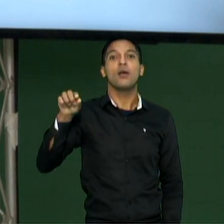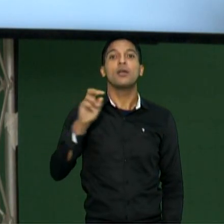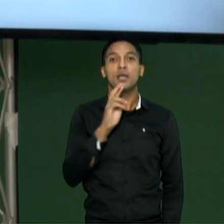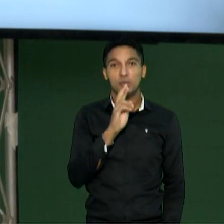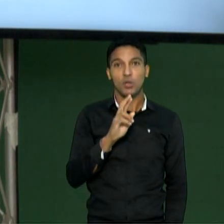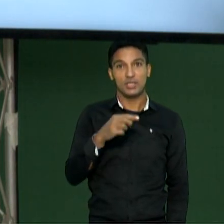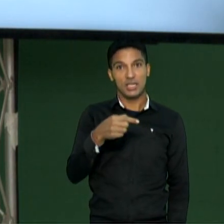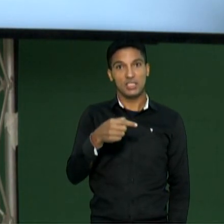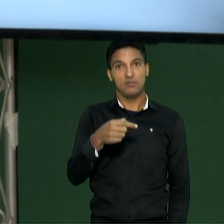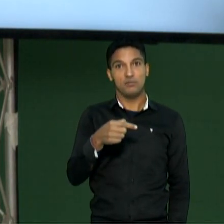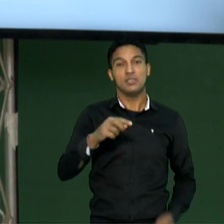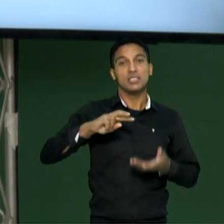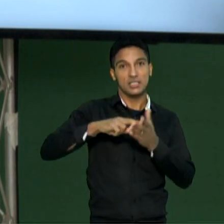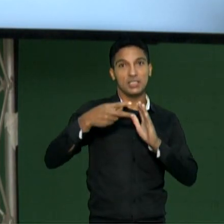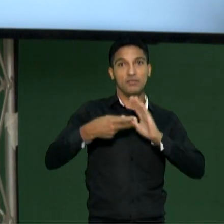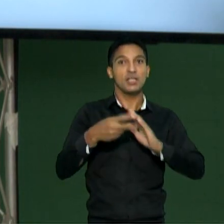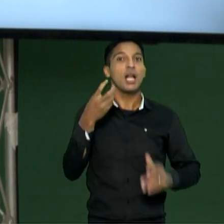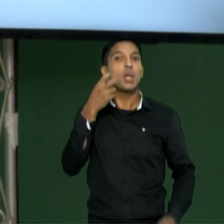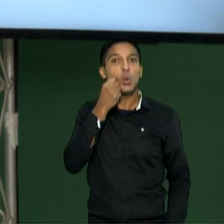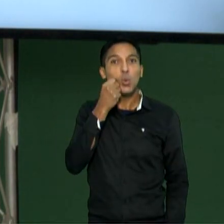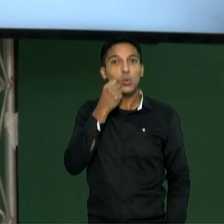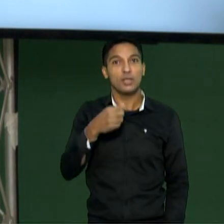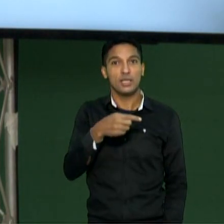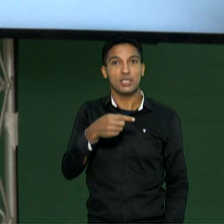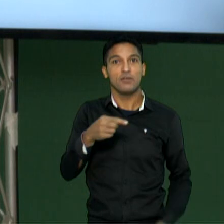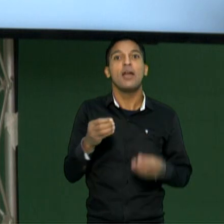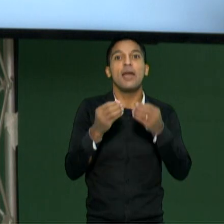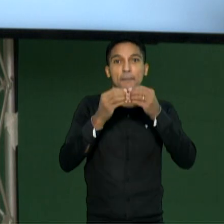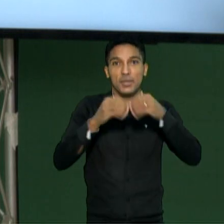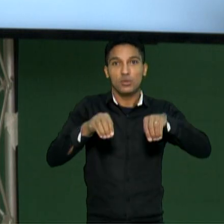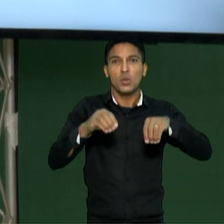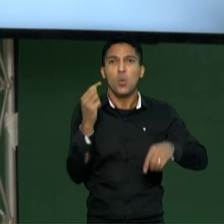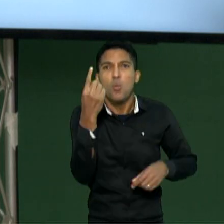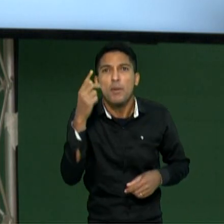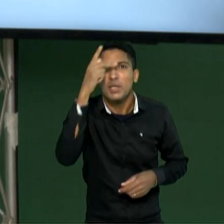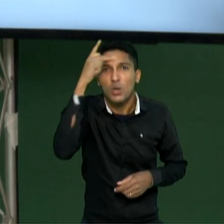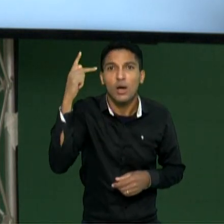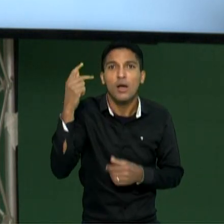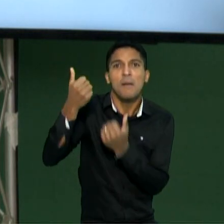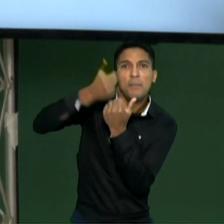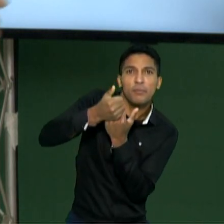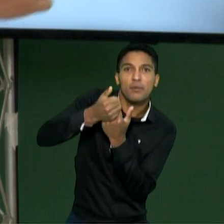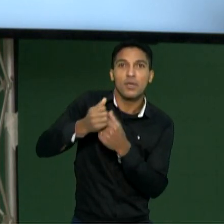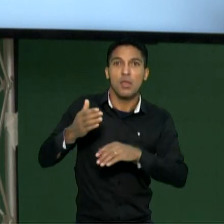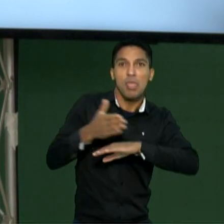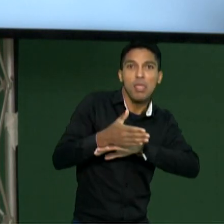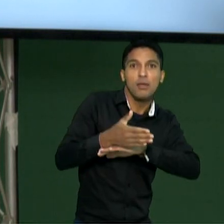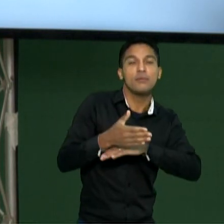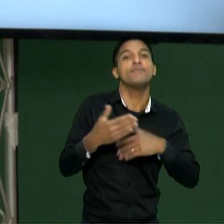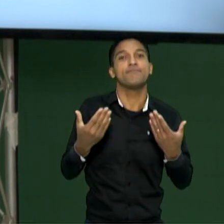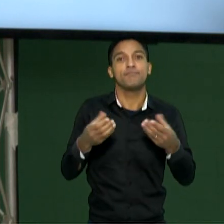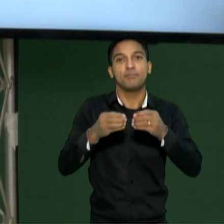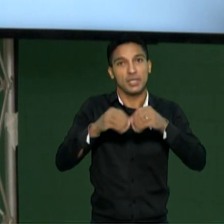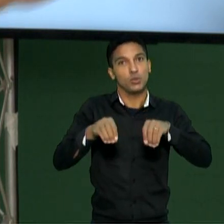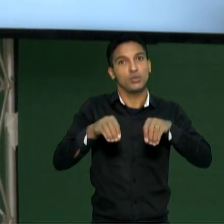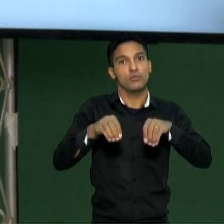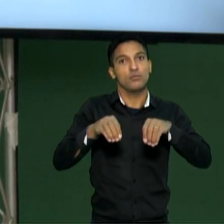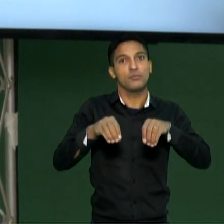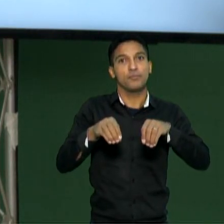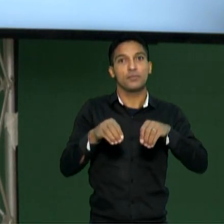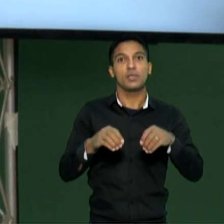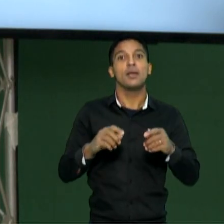vai representar um lucro negativo, ou seja, vai dar um prejuízo, né? Mas para que eu não tenha prejuízo, isso aqui tem que